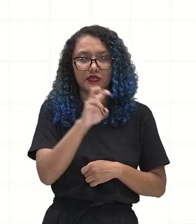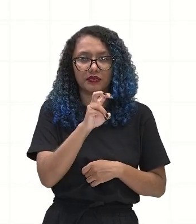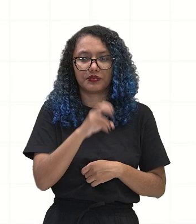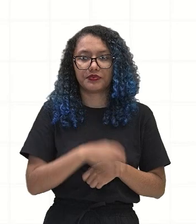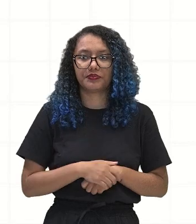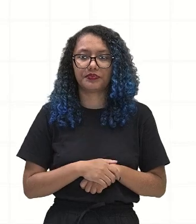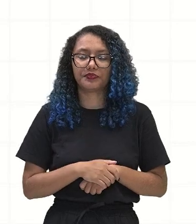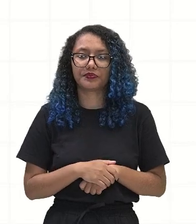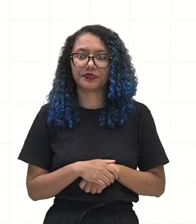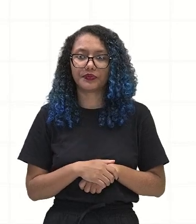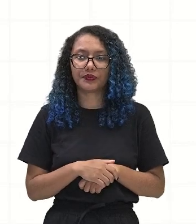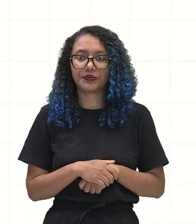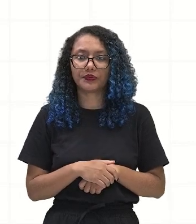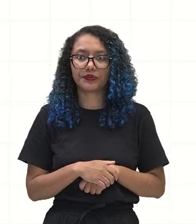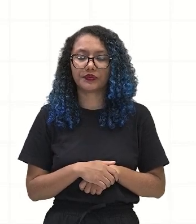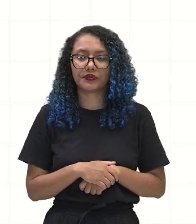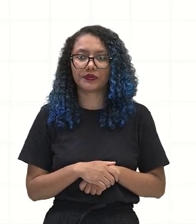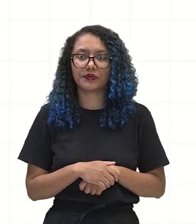5 aqui